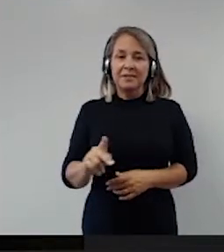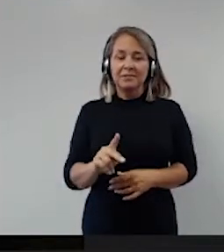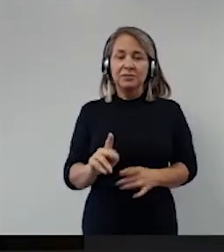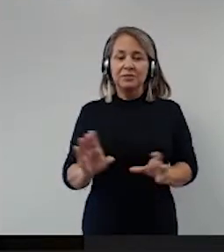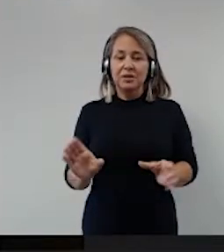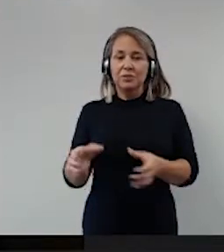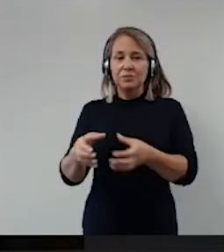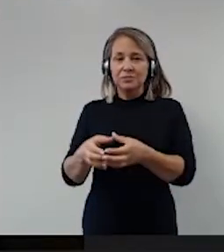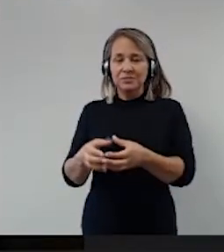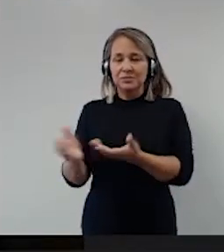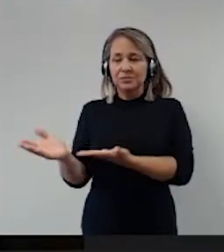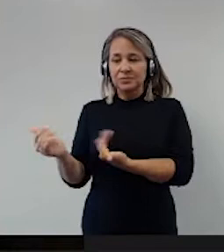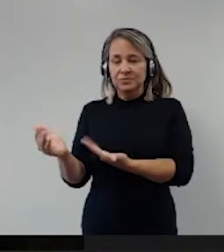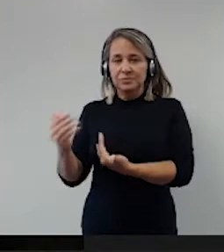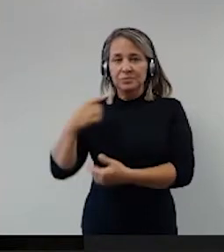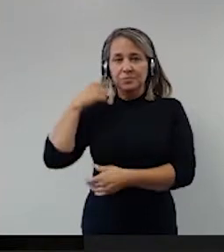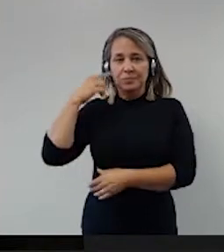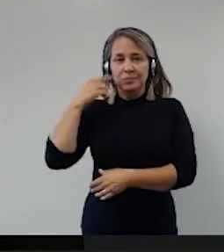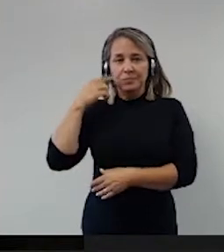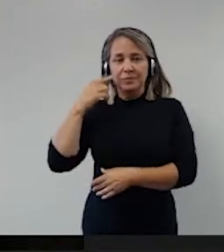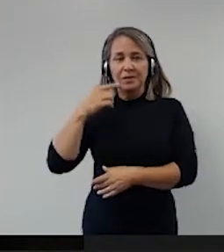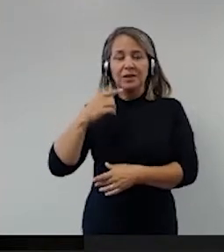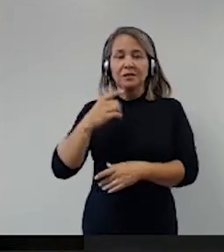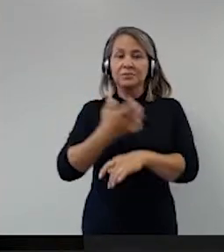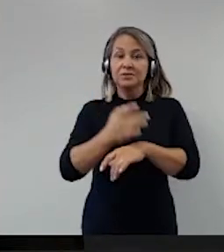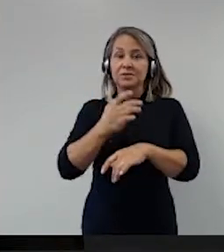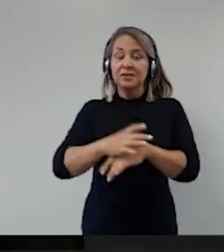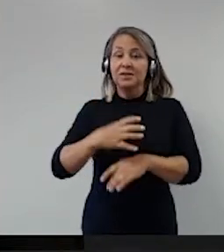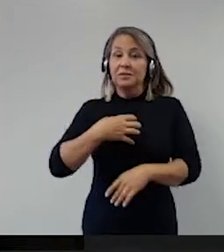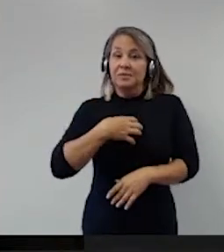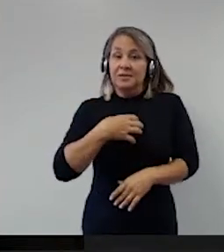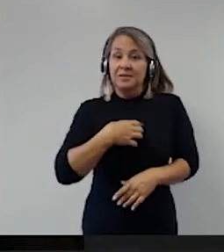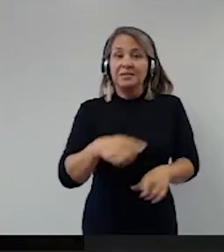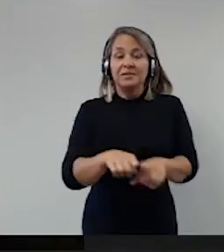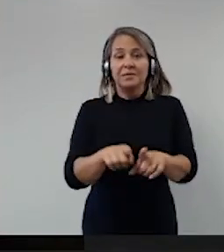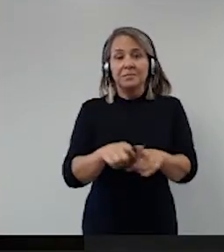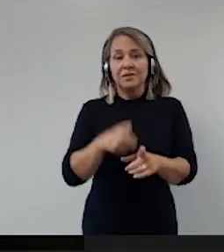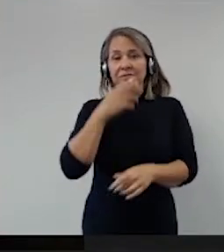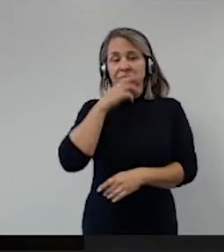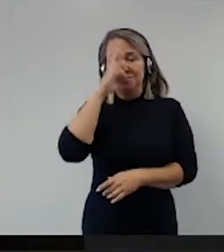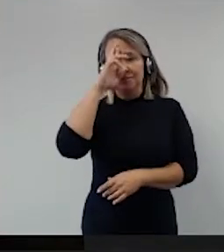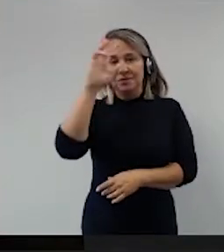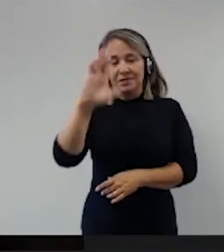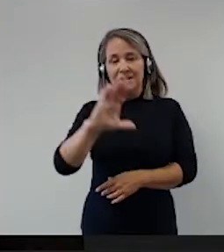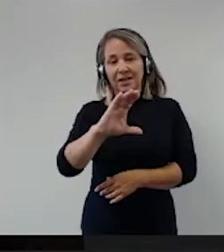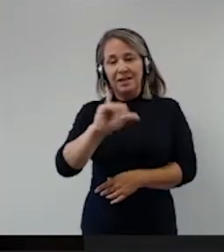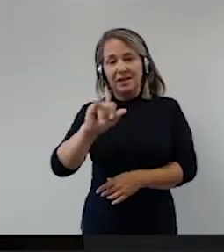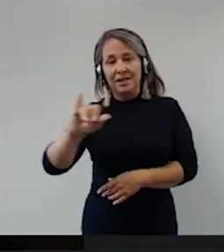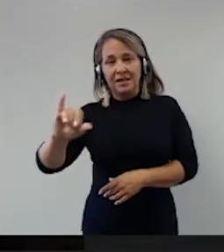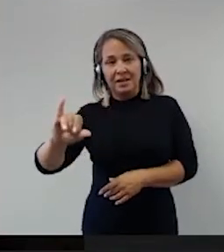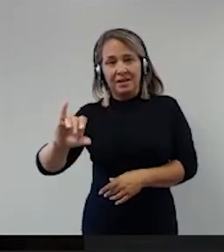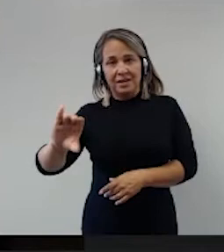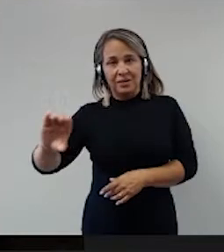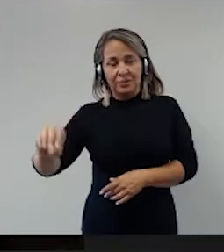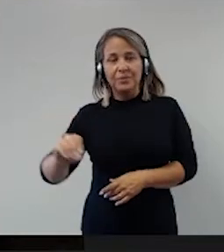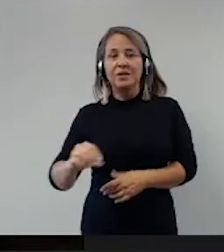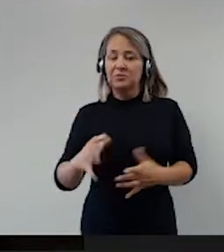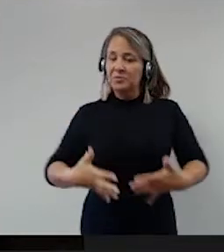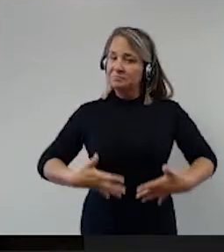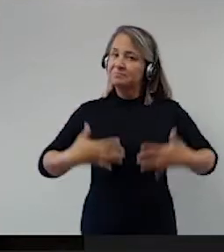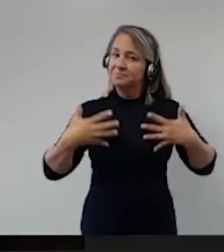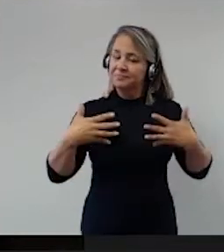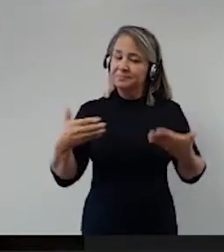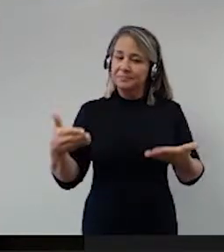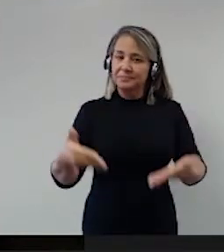da Jovem Advocacia do Estado da Bahia, e nosso queridíssimo doutor Cacai, com imensa honra que eu participo